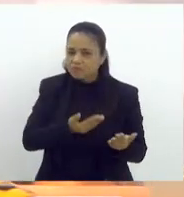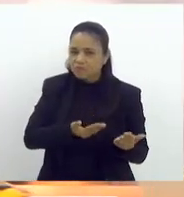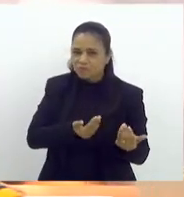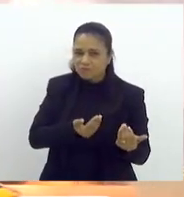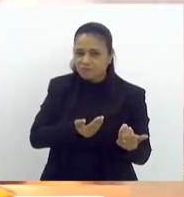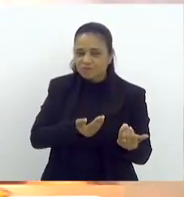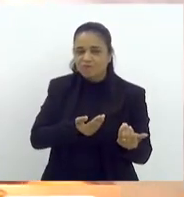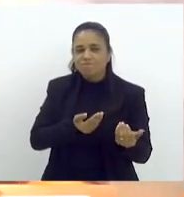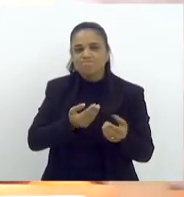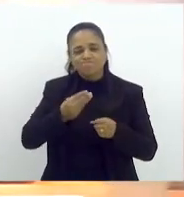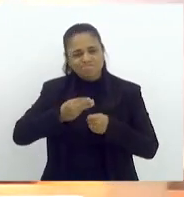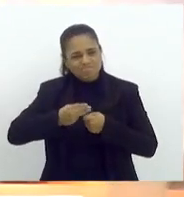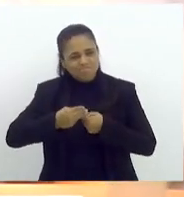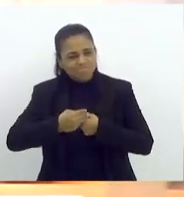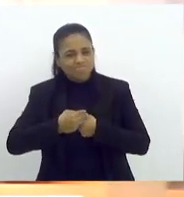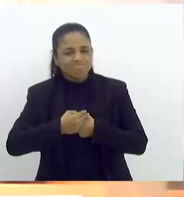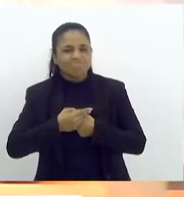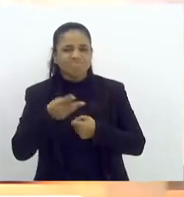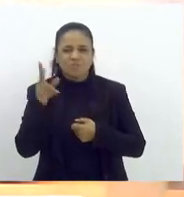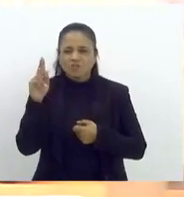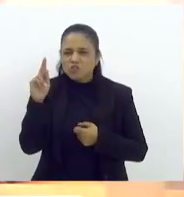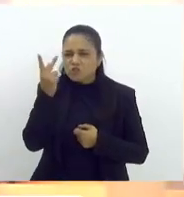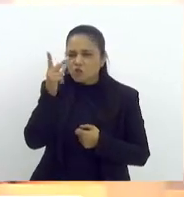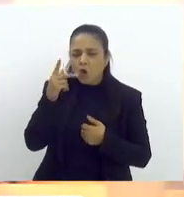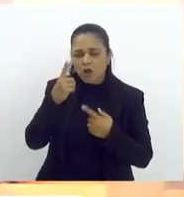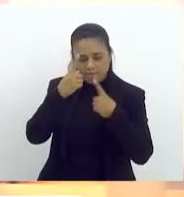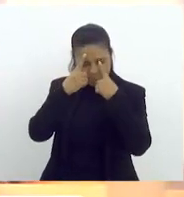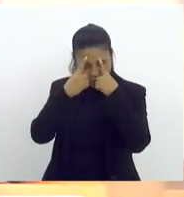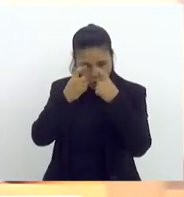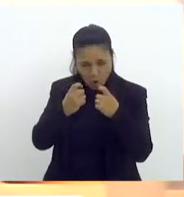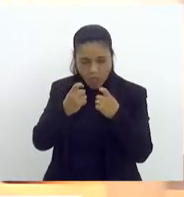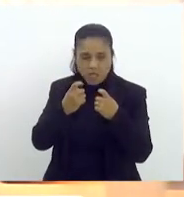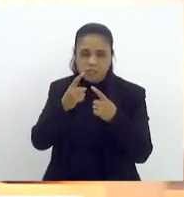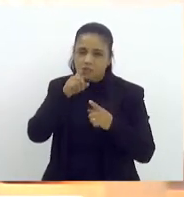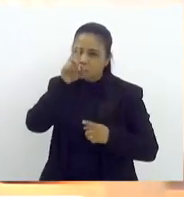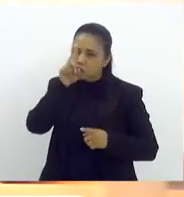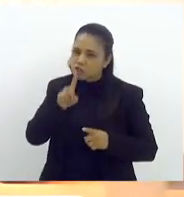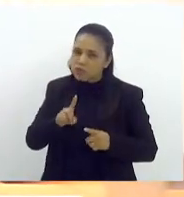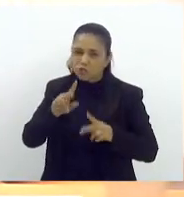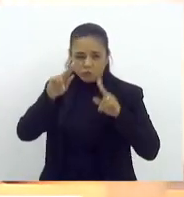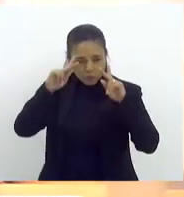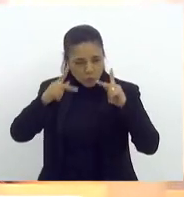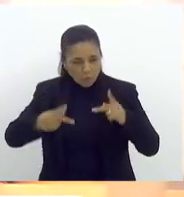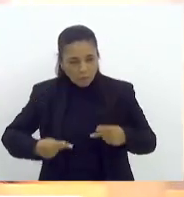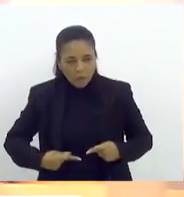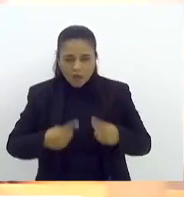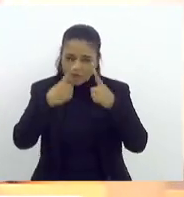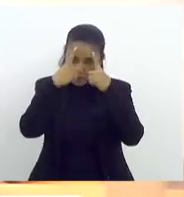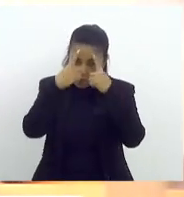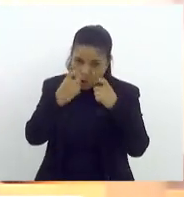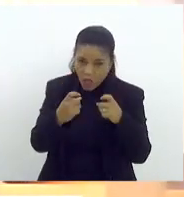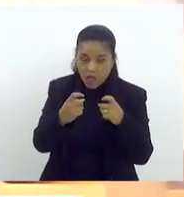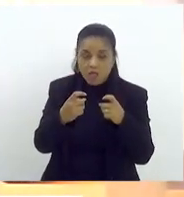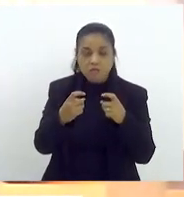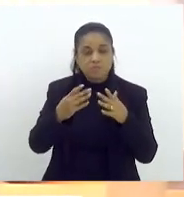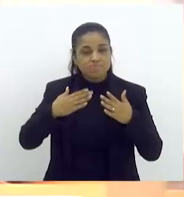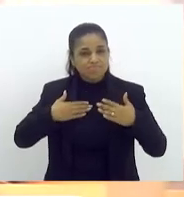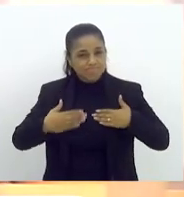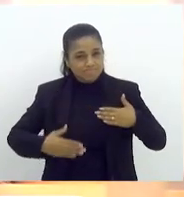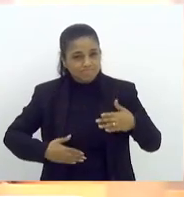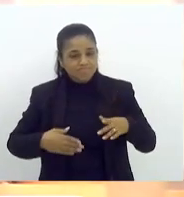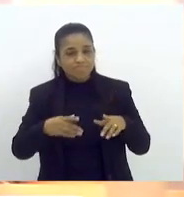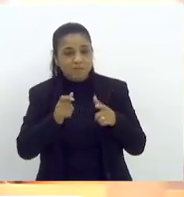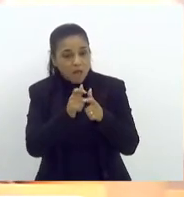um município que tem um histórico de violências e violação de direitos humanos o município que é enorme